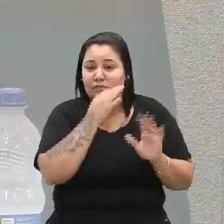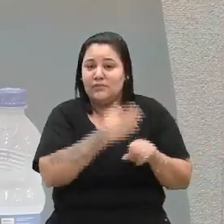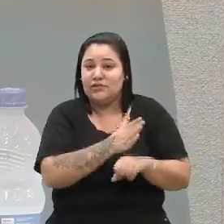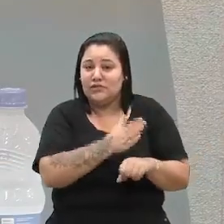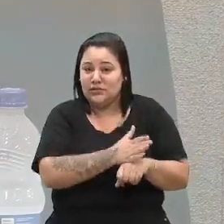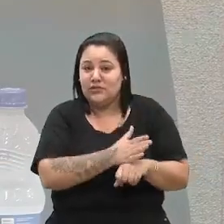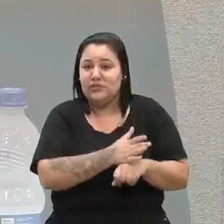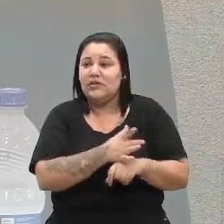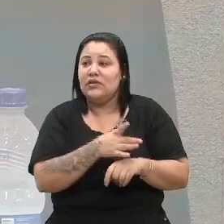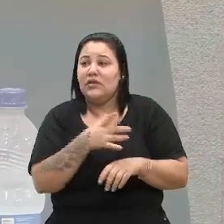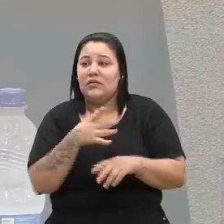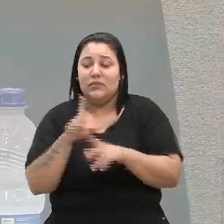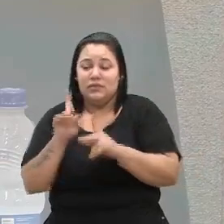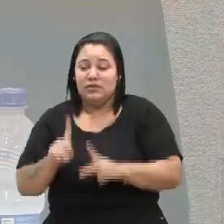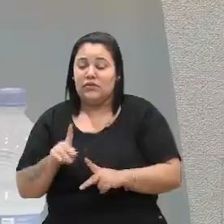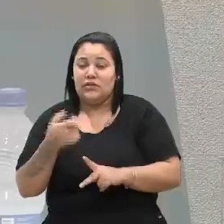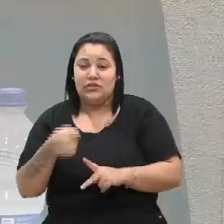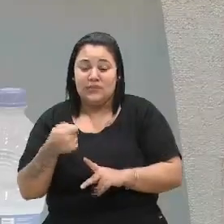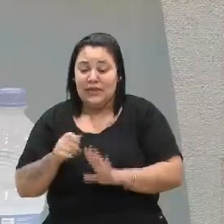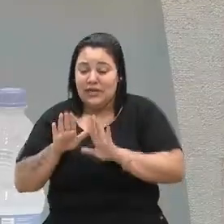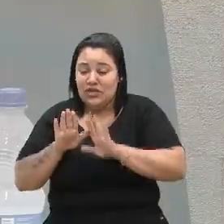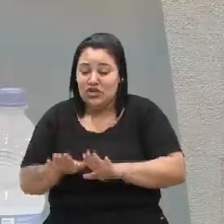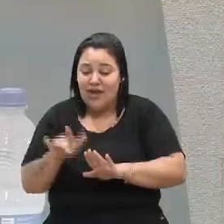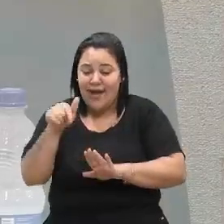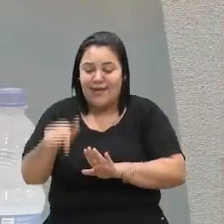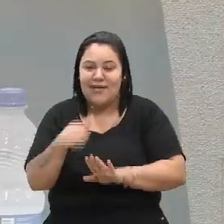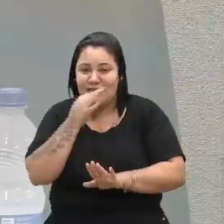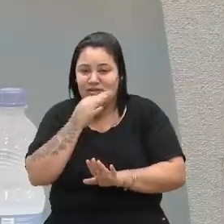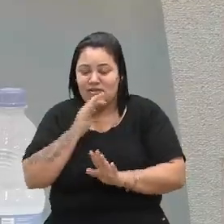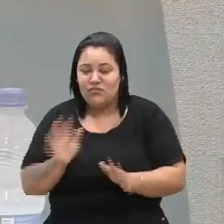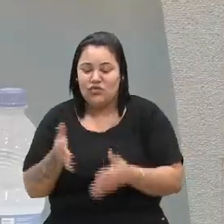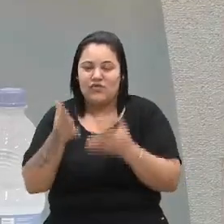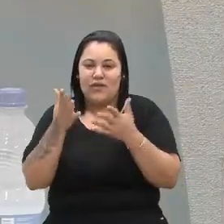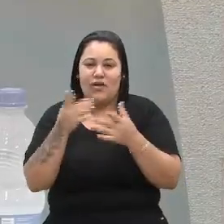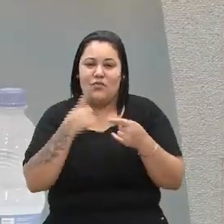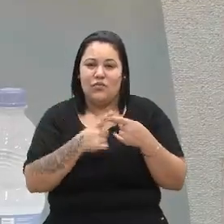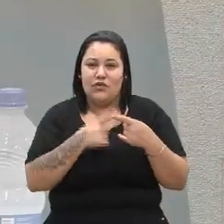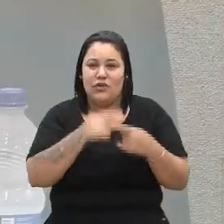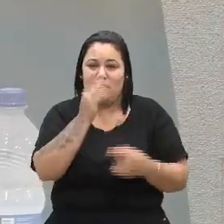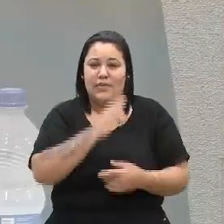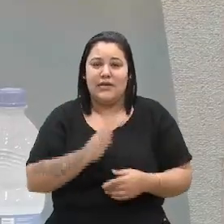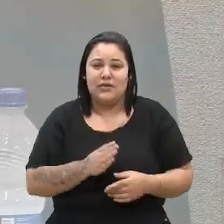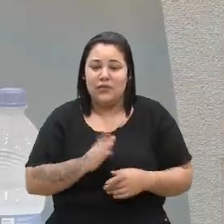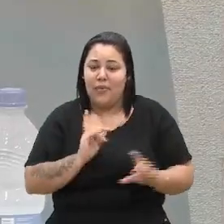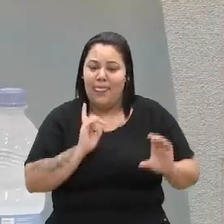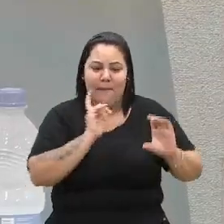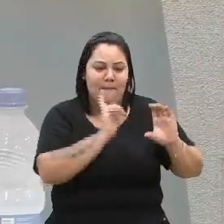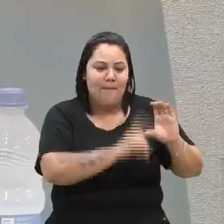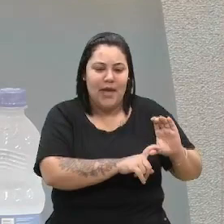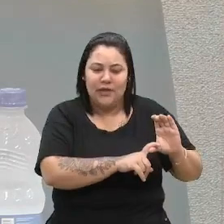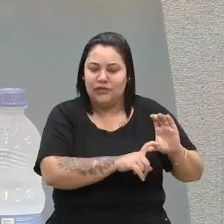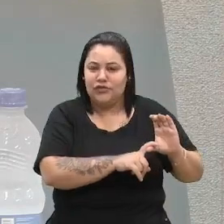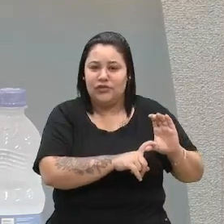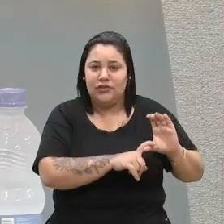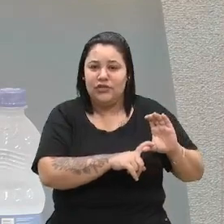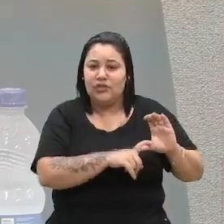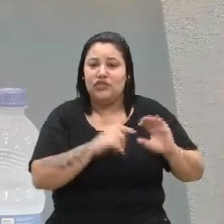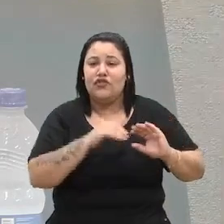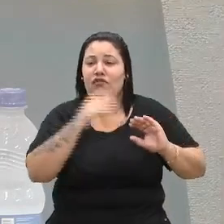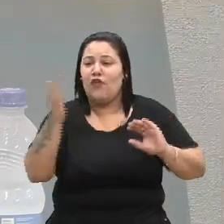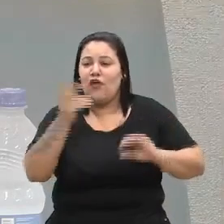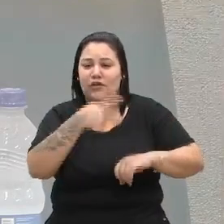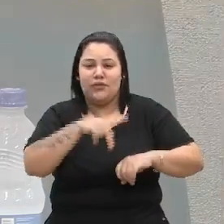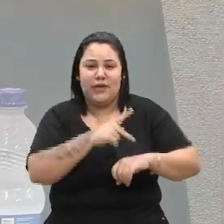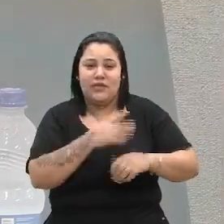que segurar aqui, que nós temos que incentivar. O Brasil hoje depende de lá fora para tudo que é tecnologia, inclusive na